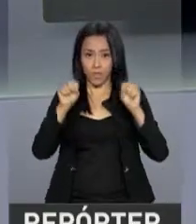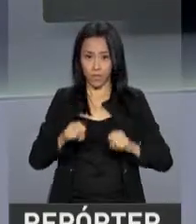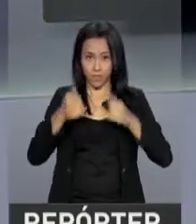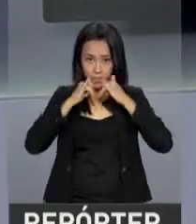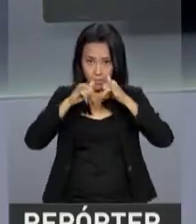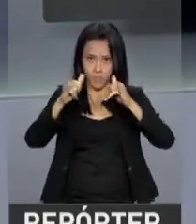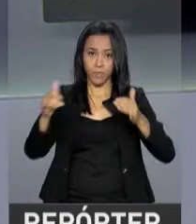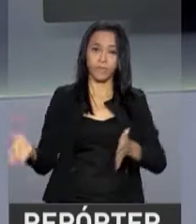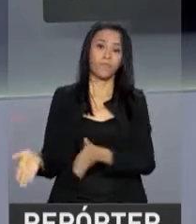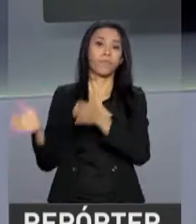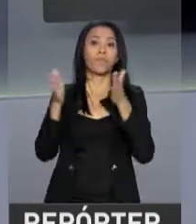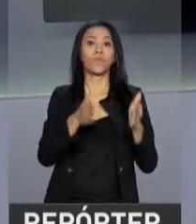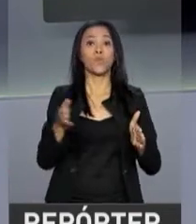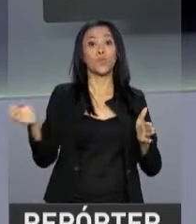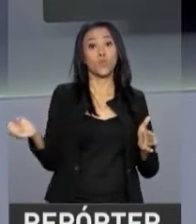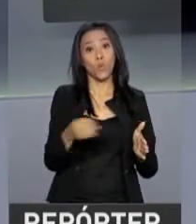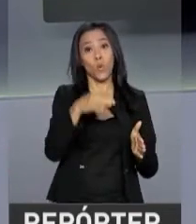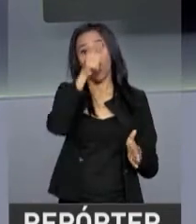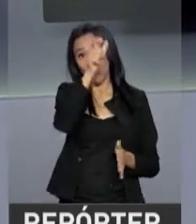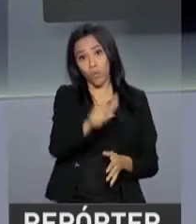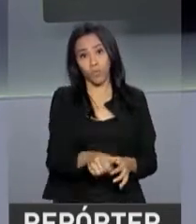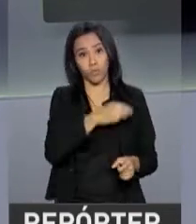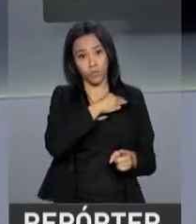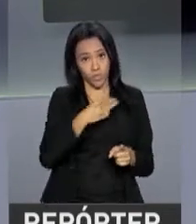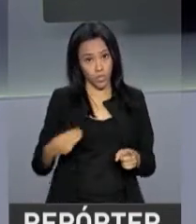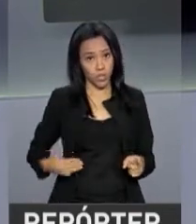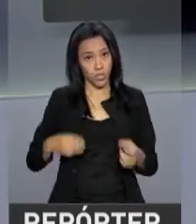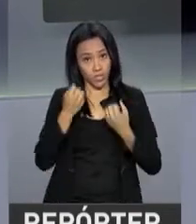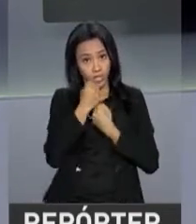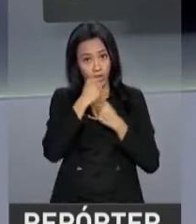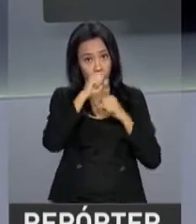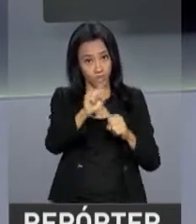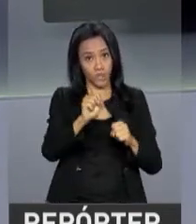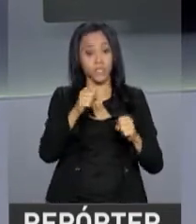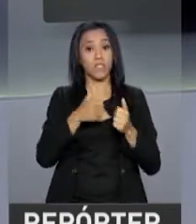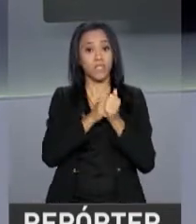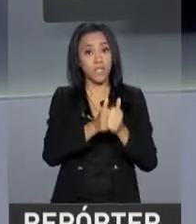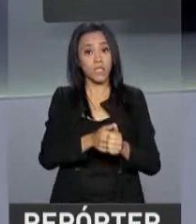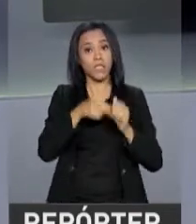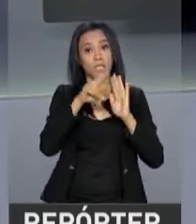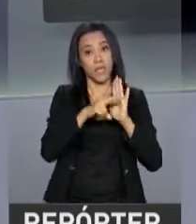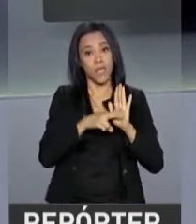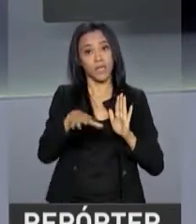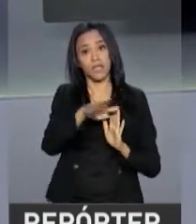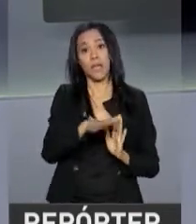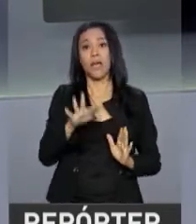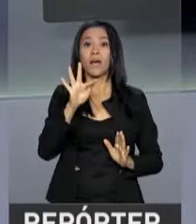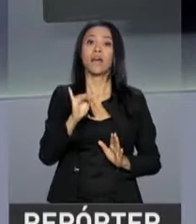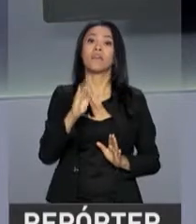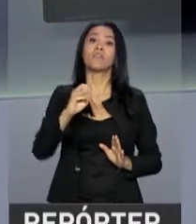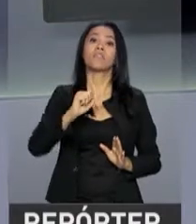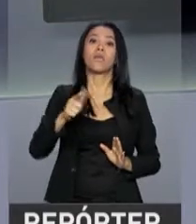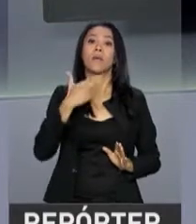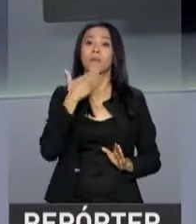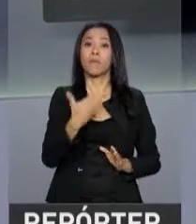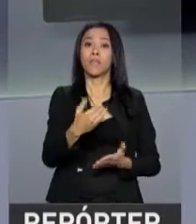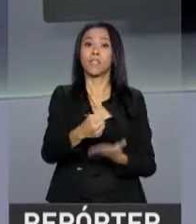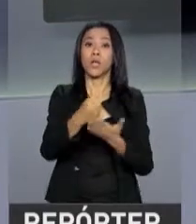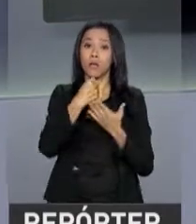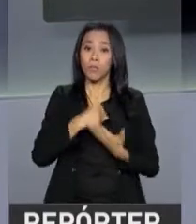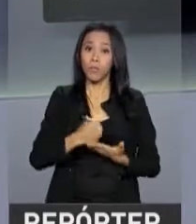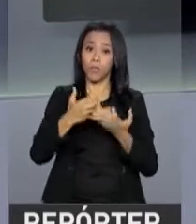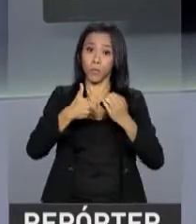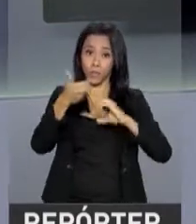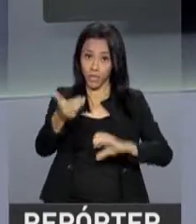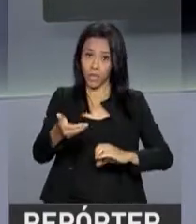da fazenda eduardo guardiã defende o compromisso do governo com a disciplina fiscal e pede apoio do congresso nacional na aprovação de medidas